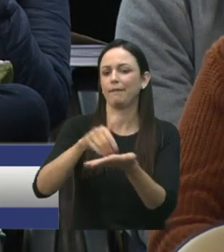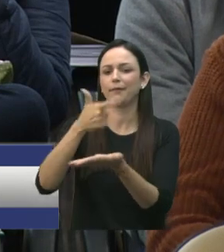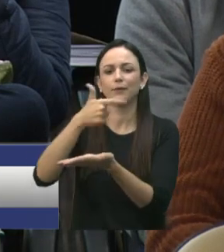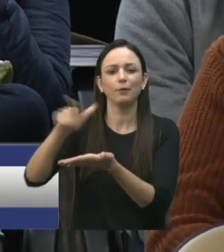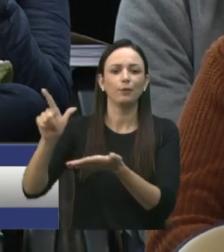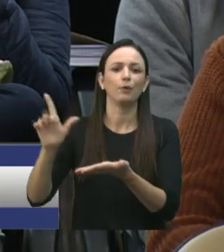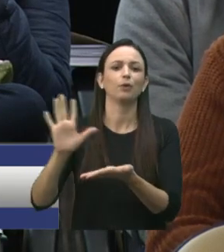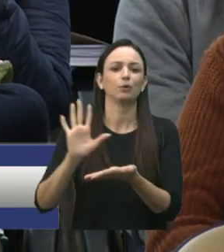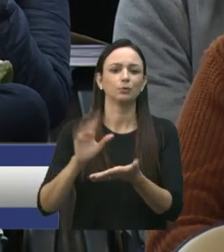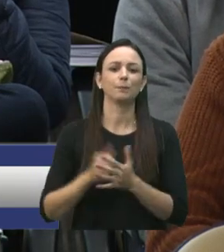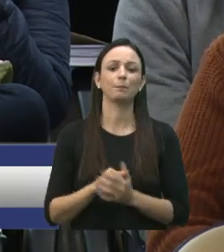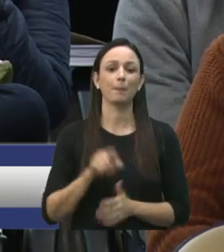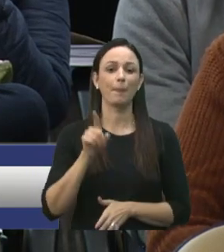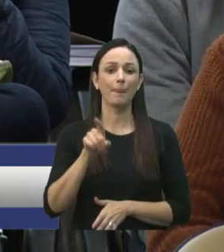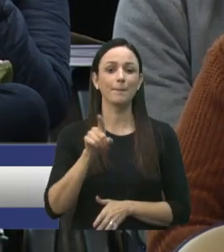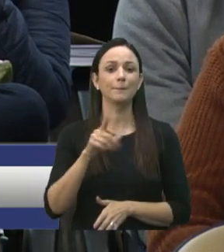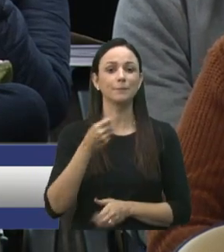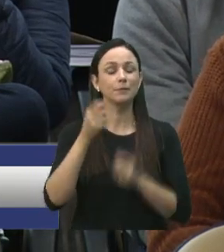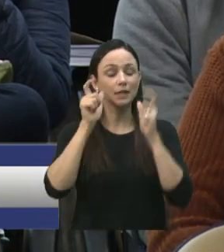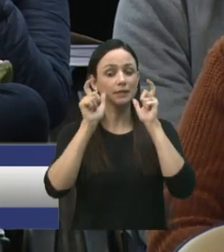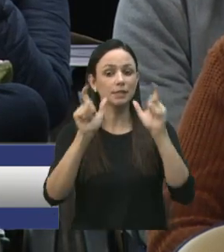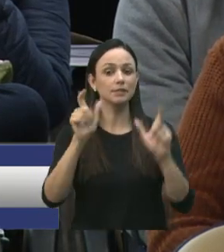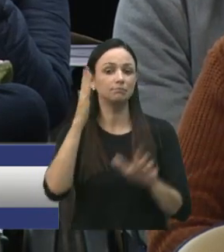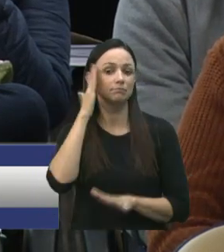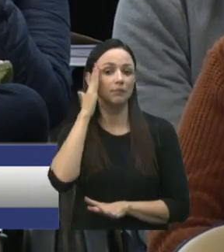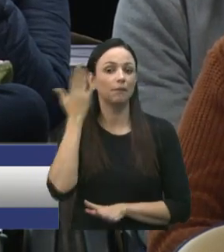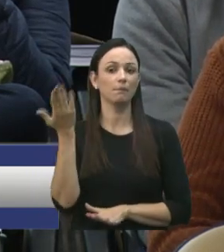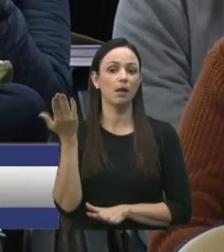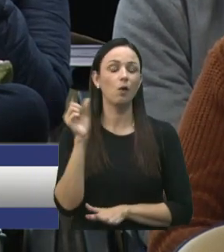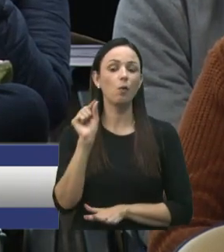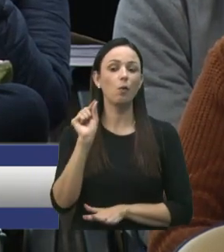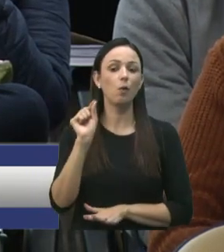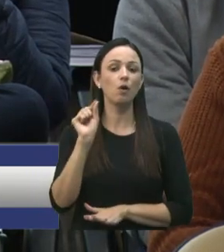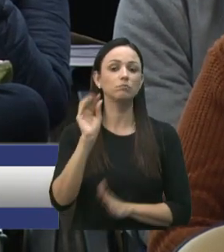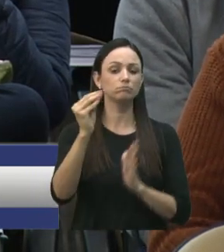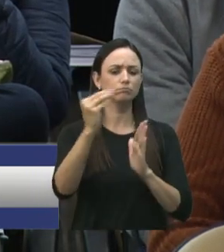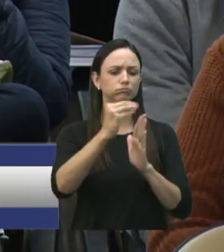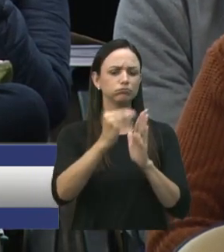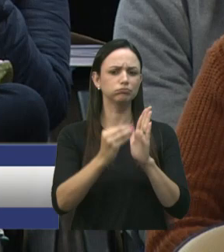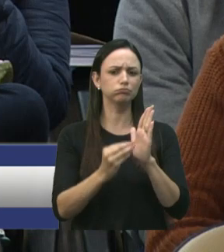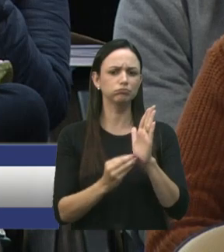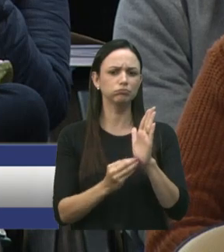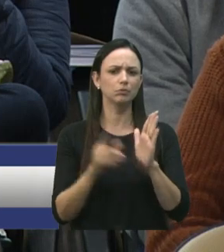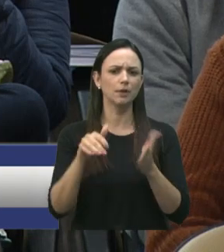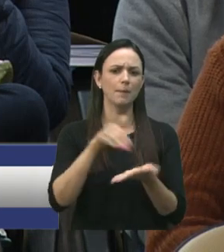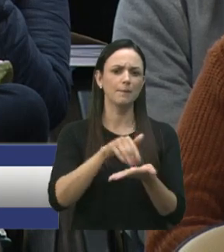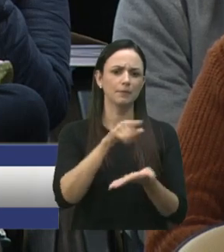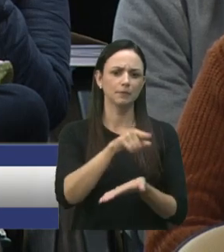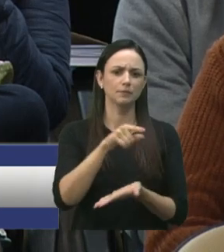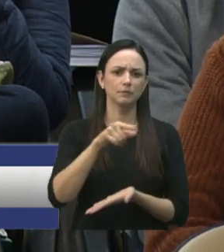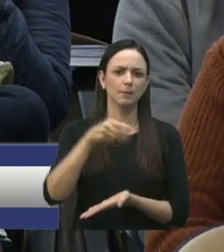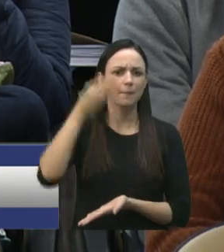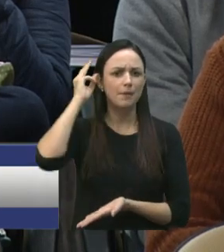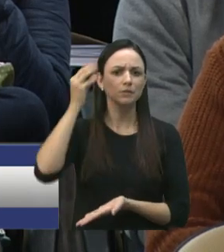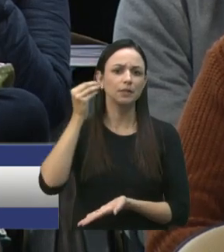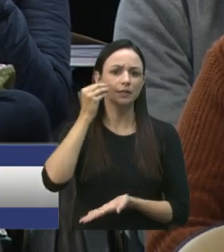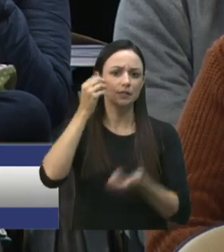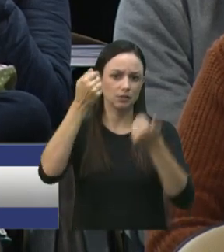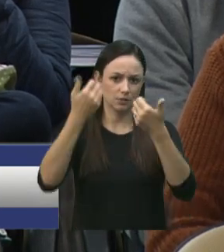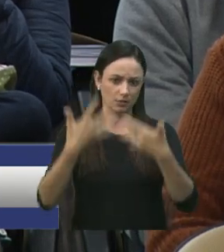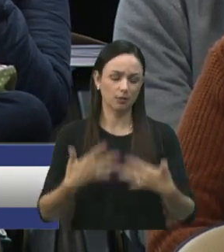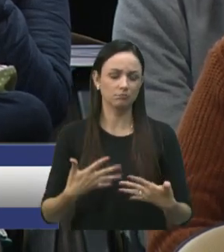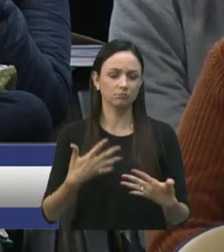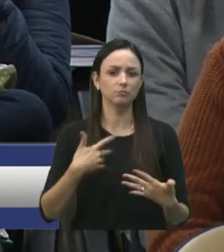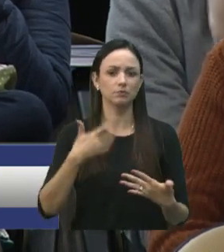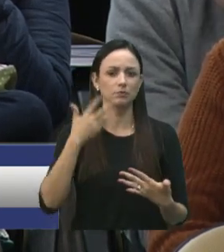assim seja. Entendeu? Mas seria bem interessante saber o que realmente foi colocado nessa pasta. O Matheus tentou, né, descrever para a gente. Gostaríamos